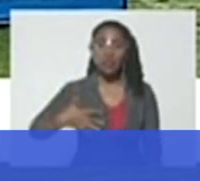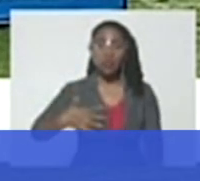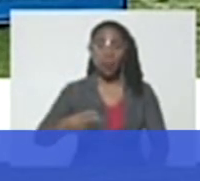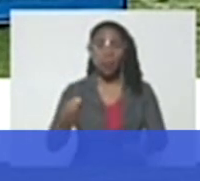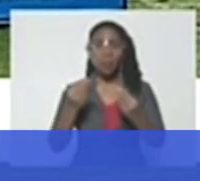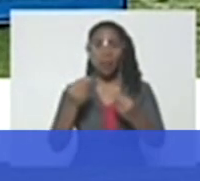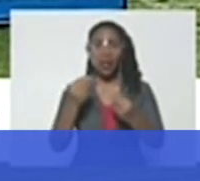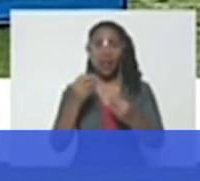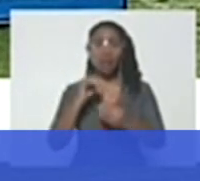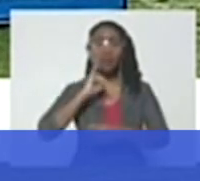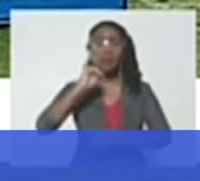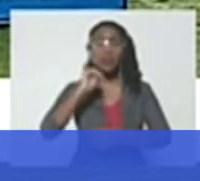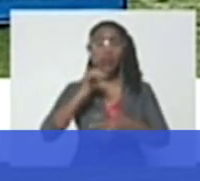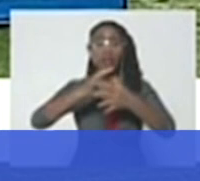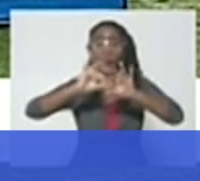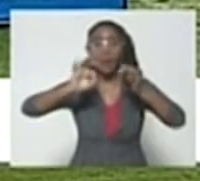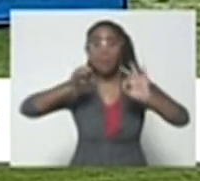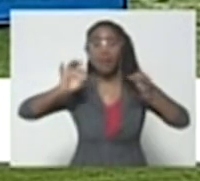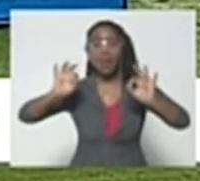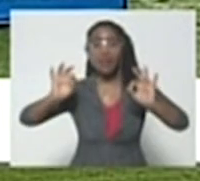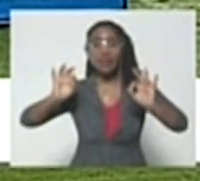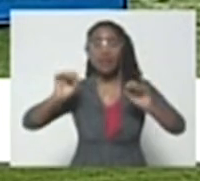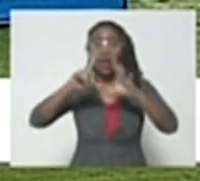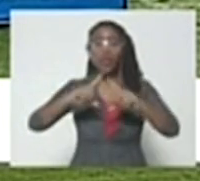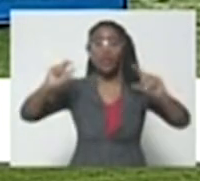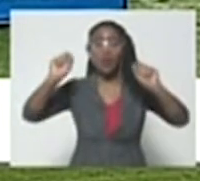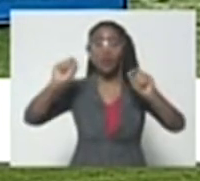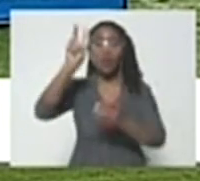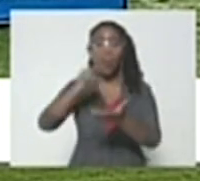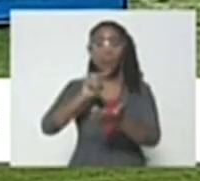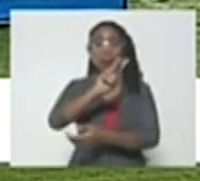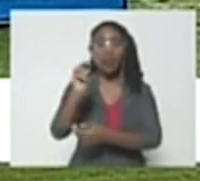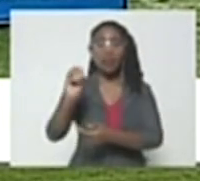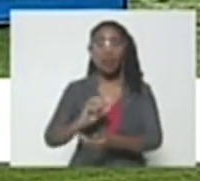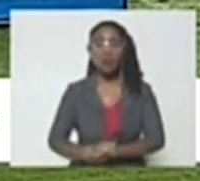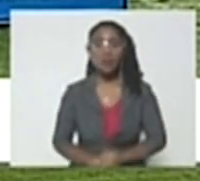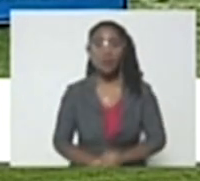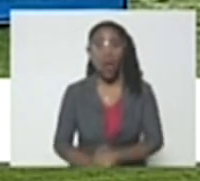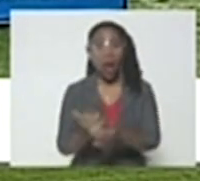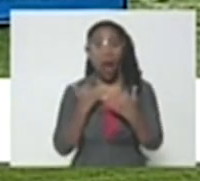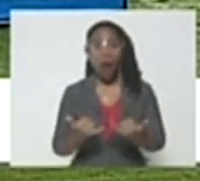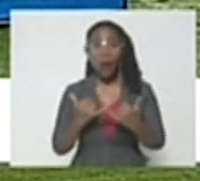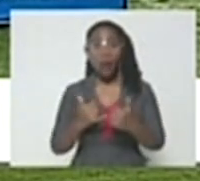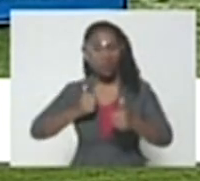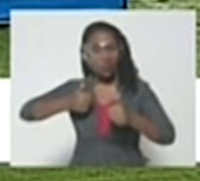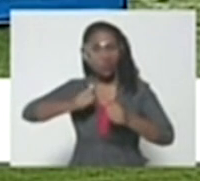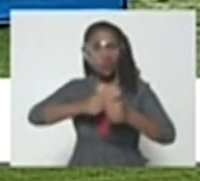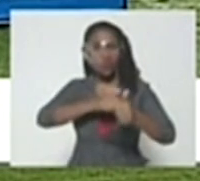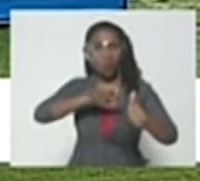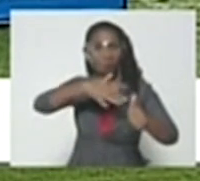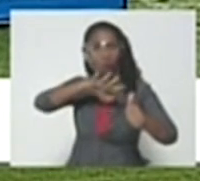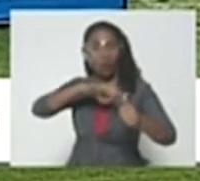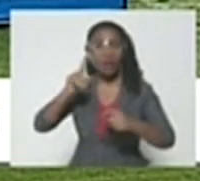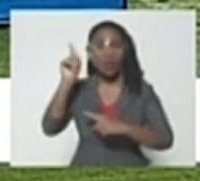A Venezuela pagou os direitos de transmissão das Olimpíadas de Tóquio. E agora a perseguição financeira aos bancos impede que a comissão